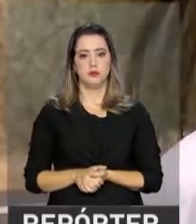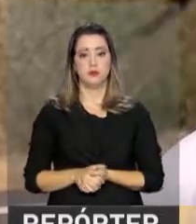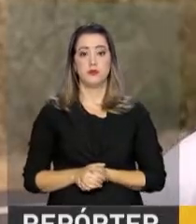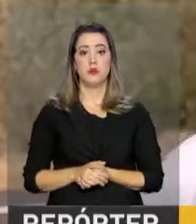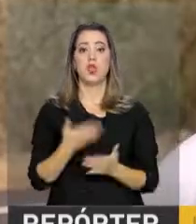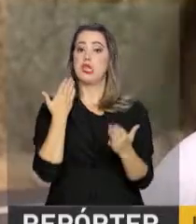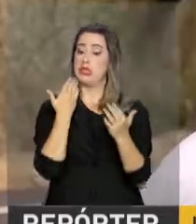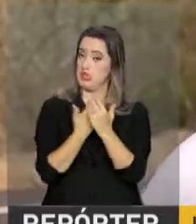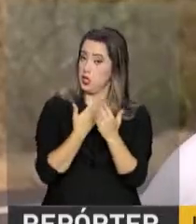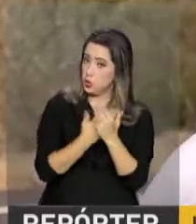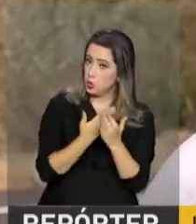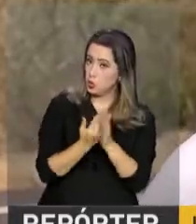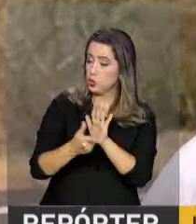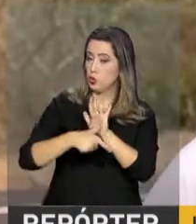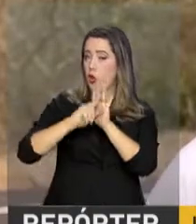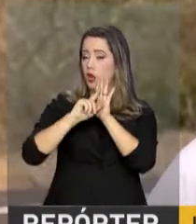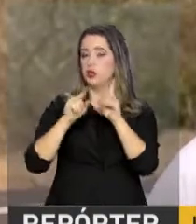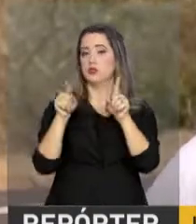estudo prévio,